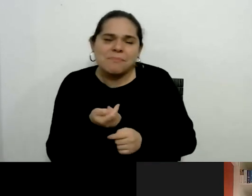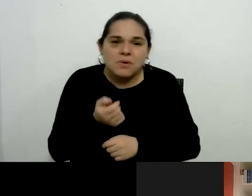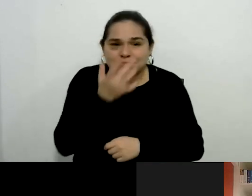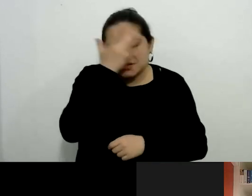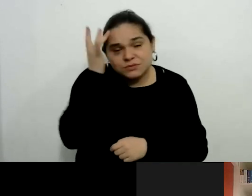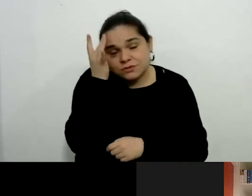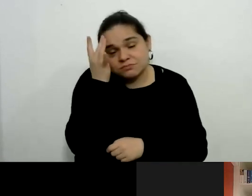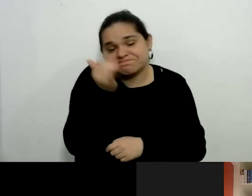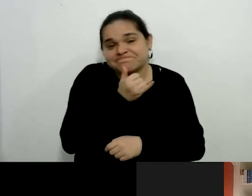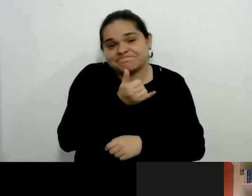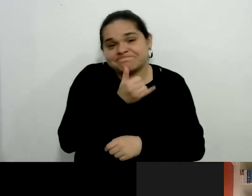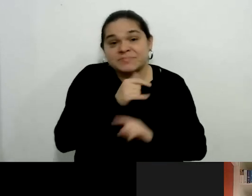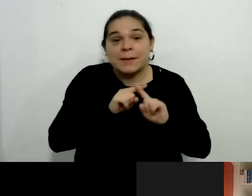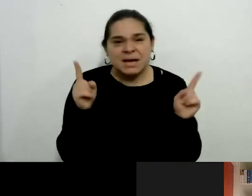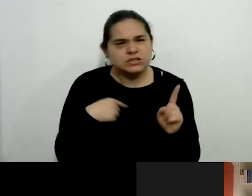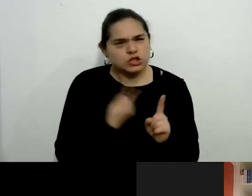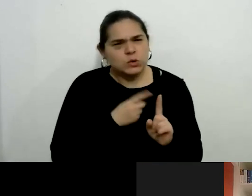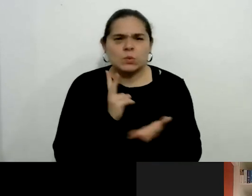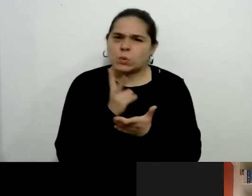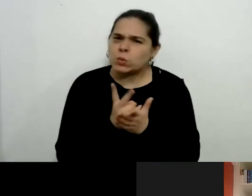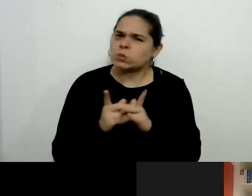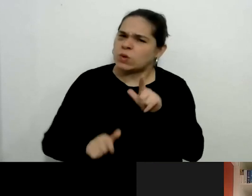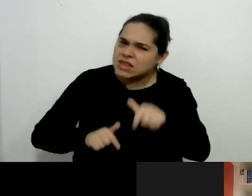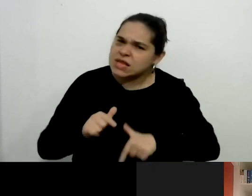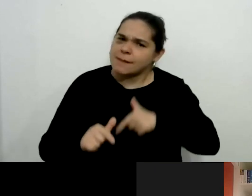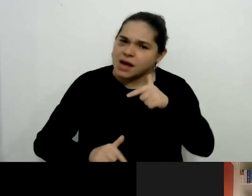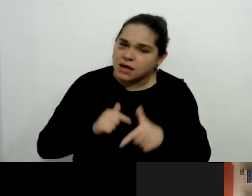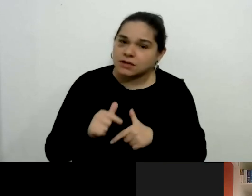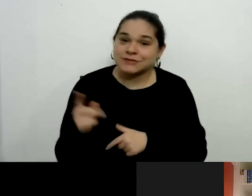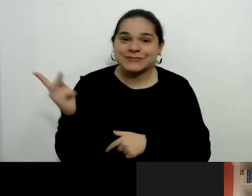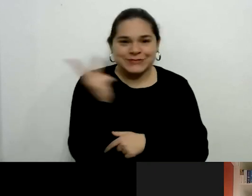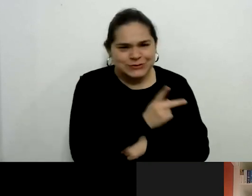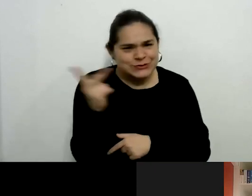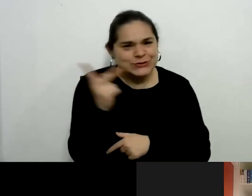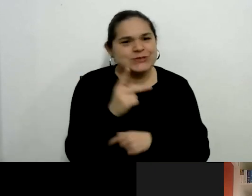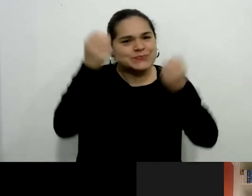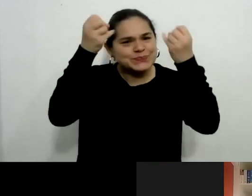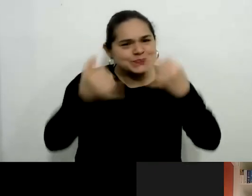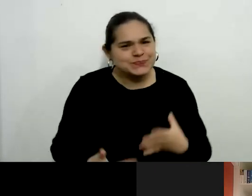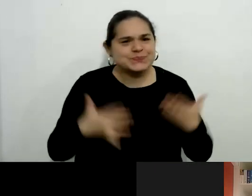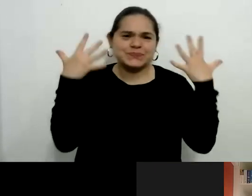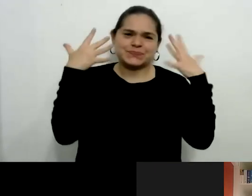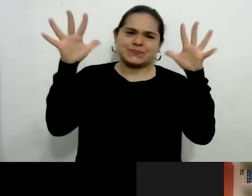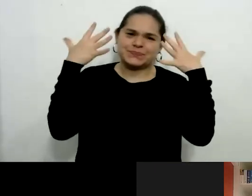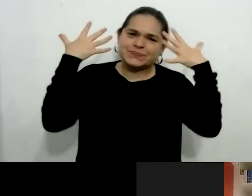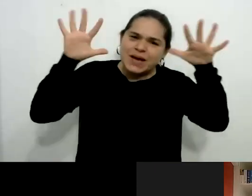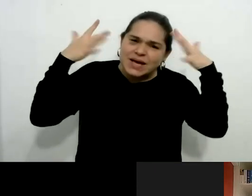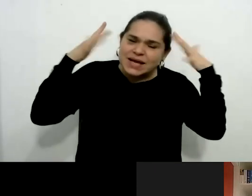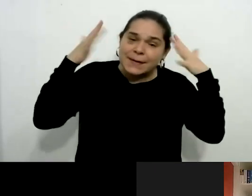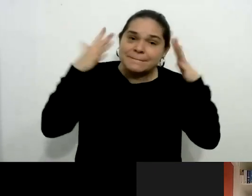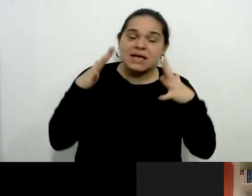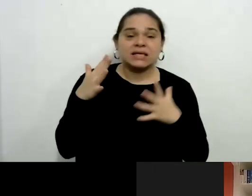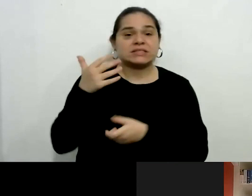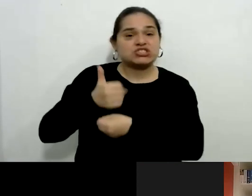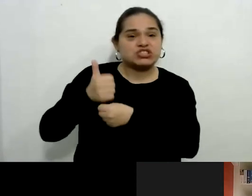a gente vai continuar fazendo um trabalho e vocês dois que estão aí, meus parabéns e obrigado mais uma vez da nossa diretoria, todos os diretores